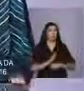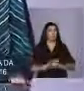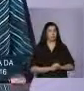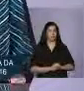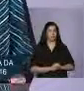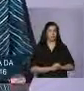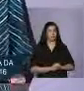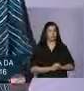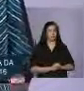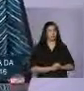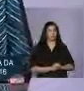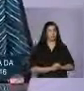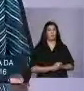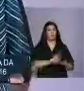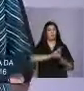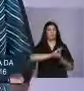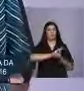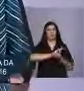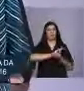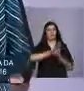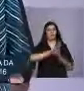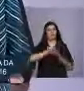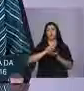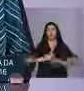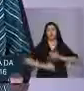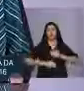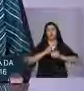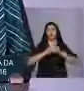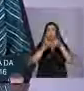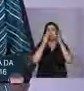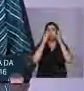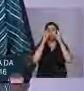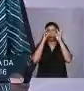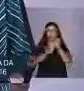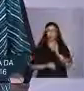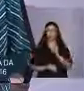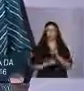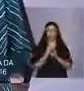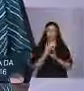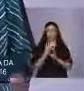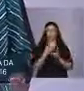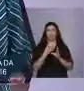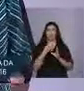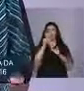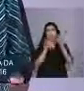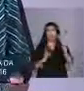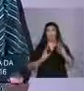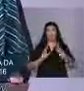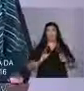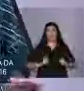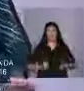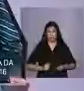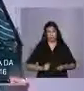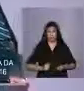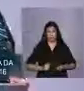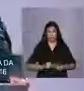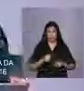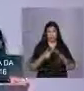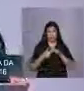Dentre todos os processos tecnológicos que a humanidade criou, dois se destacam.